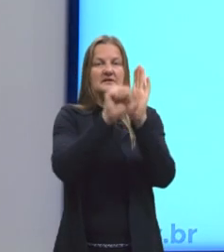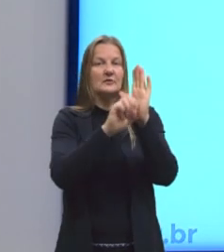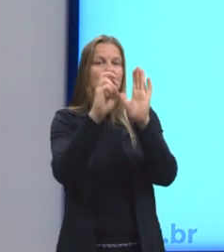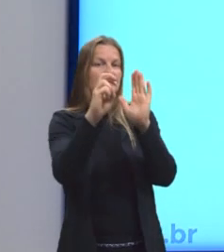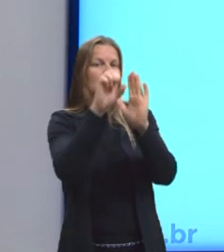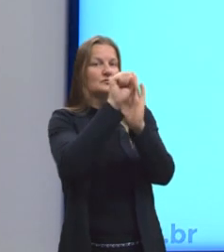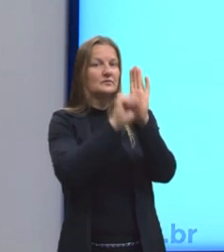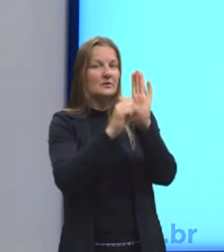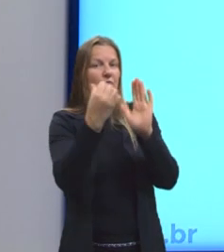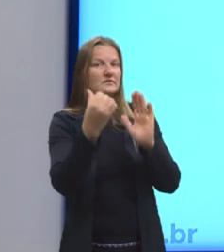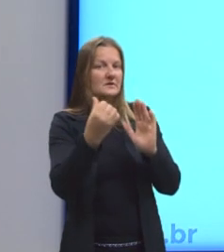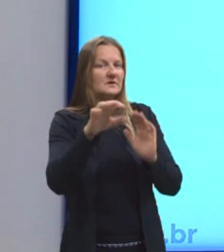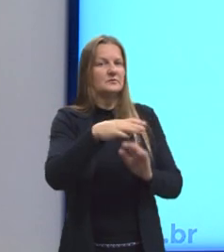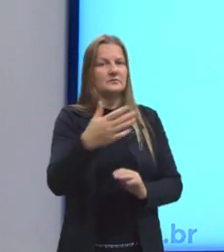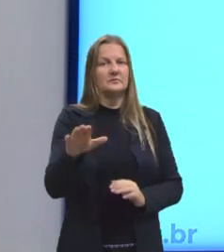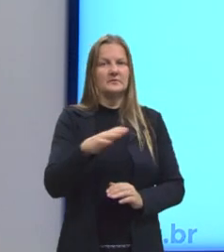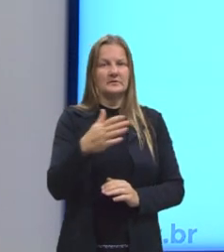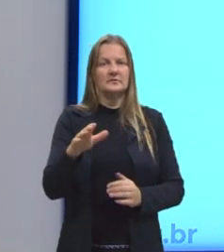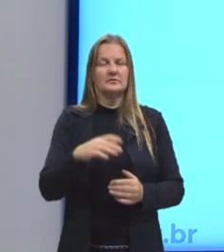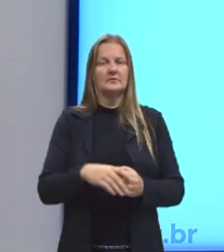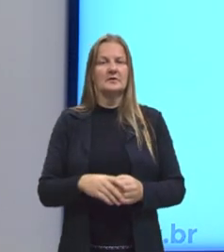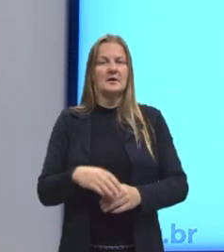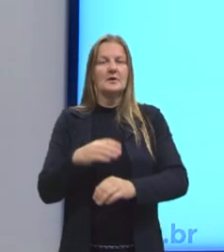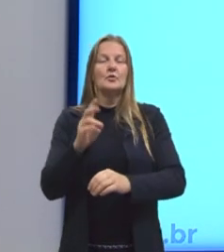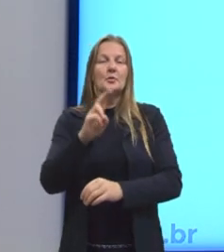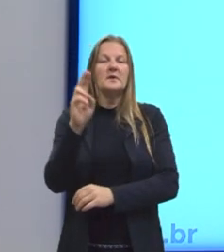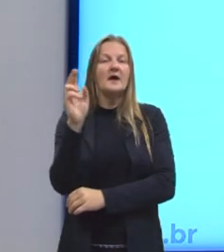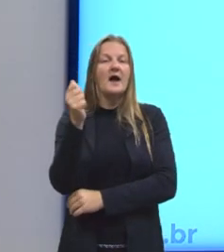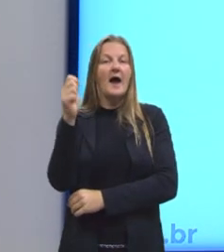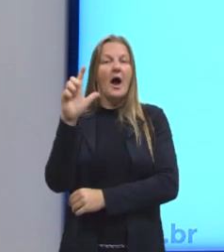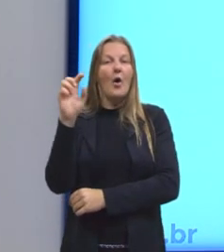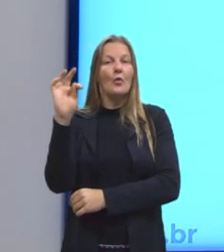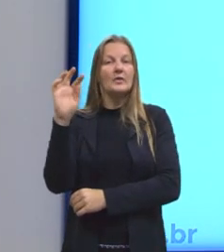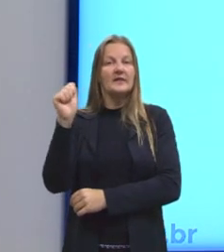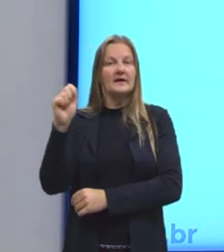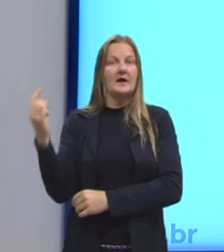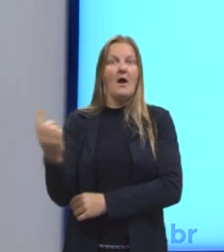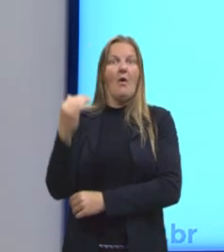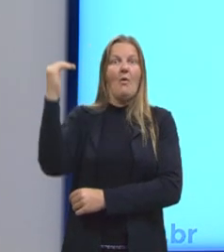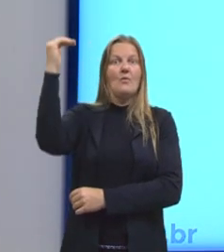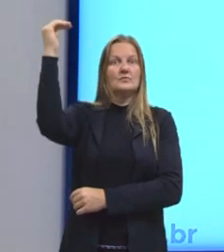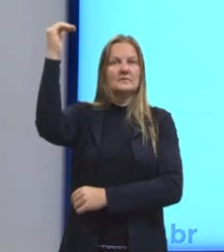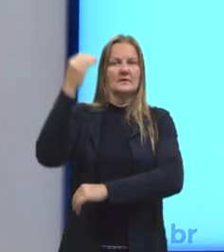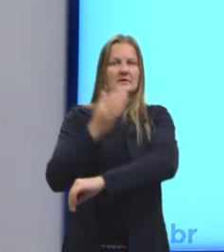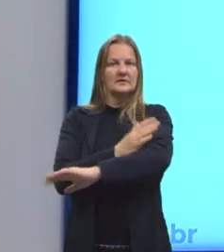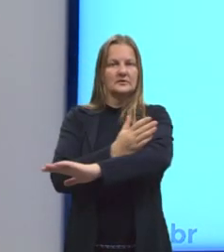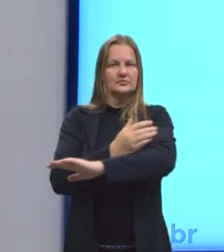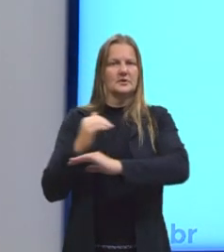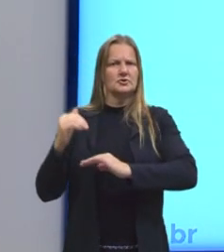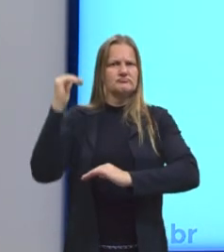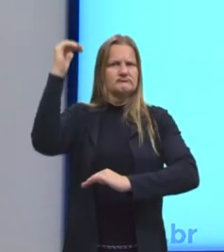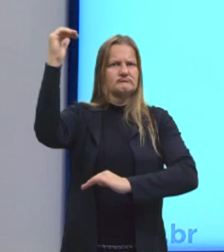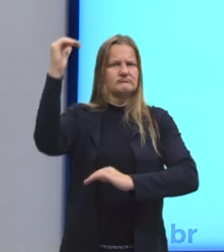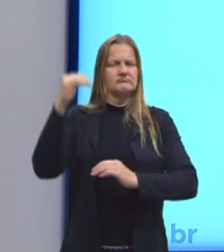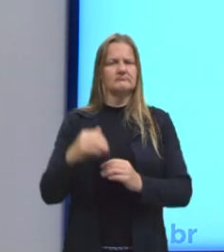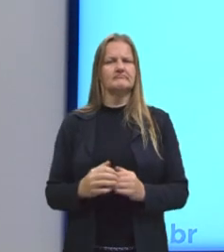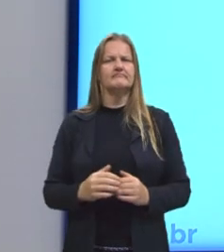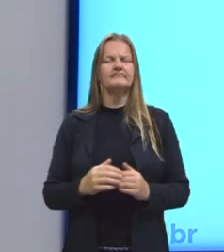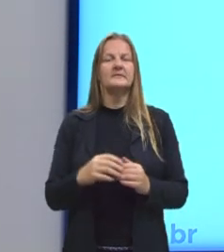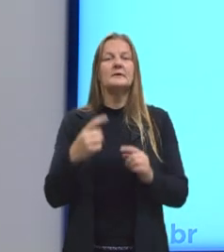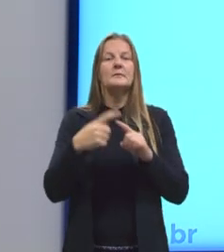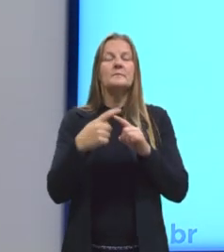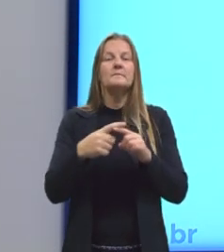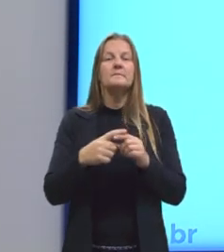início chamada na Alta Idade Média então ocorre enfraquecimento do Comércio e com isso favorece A